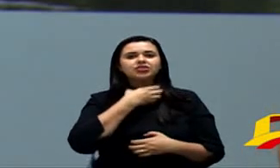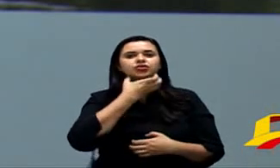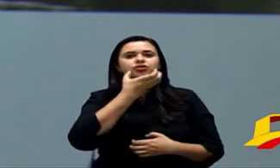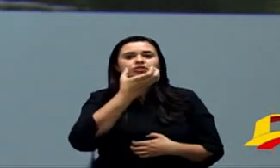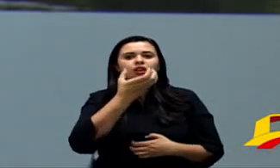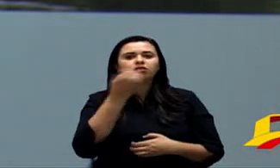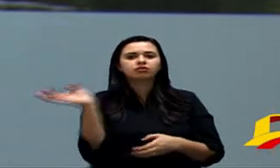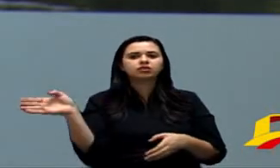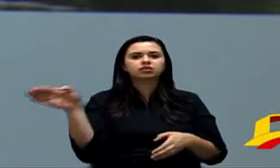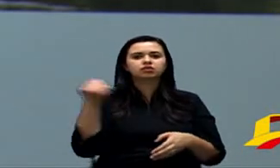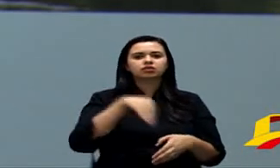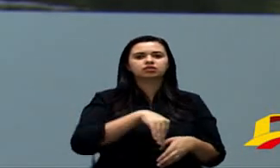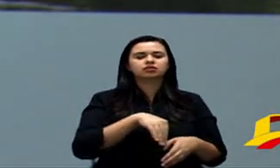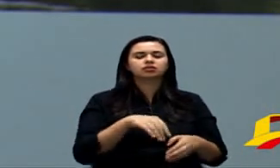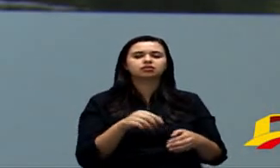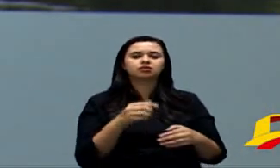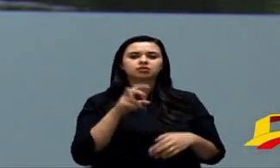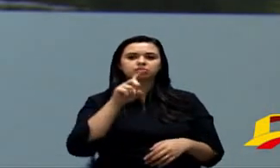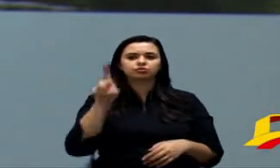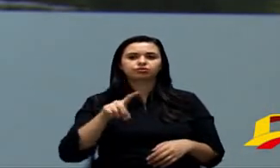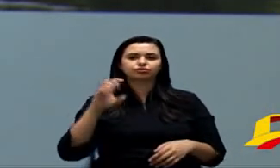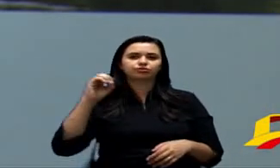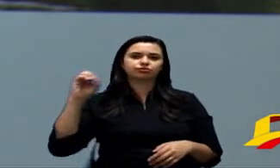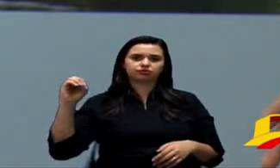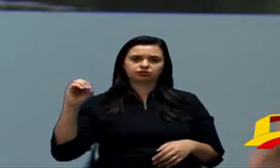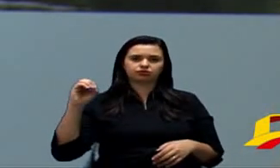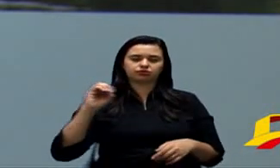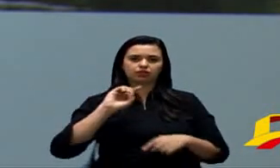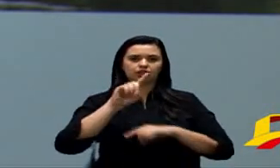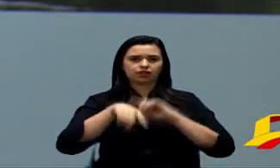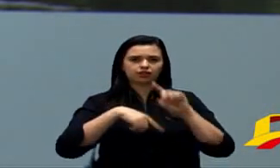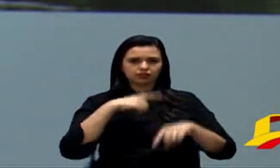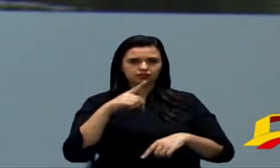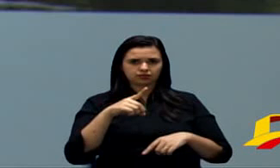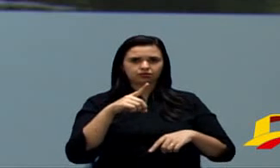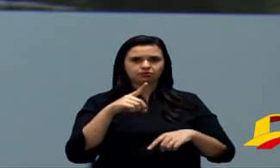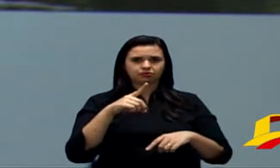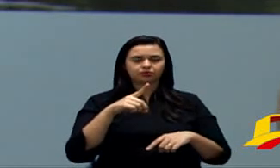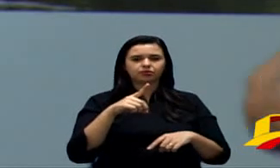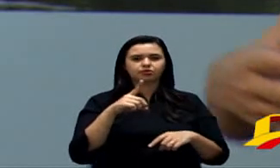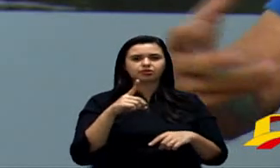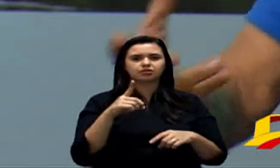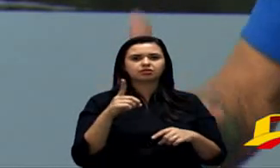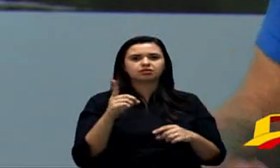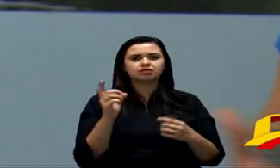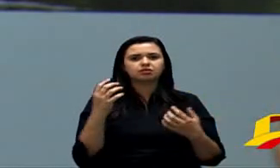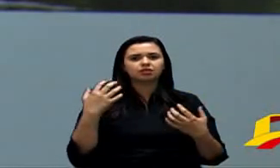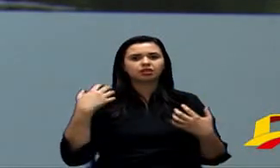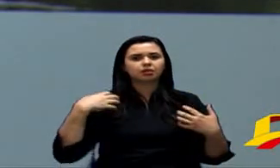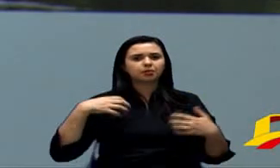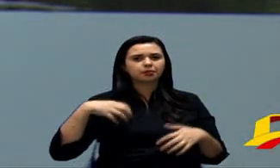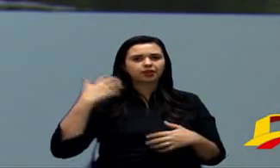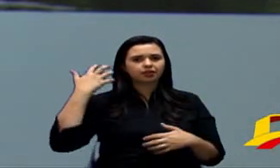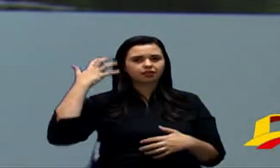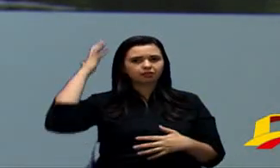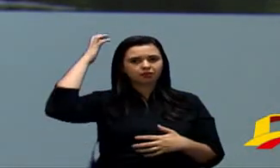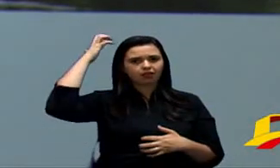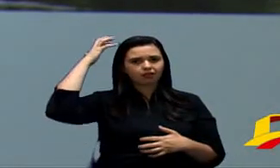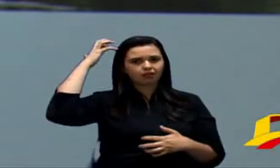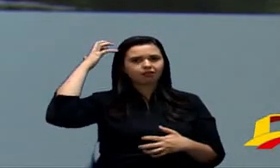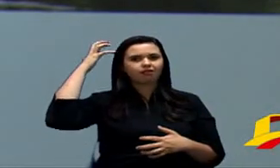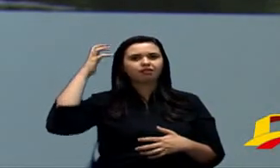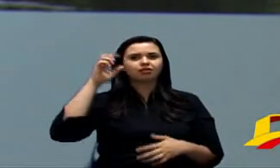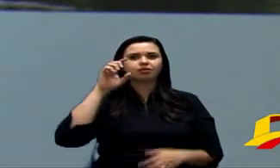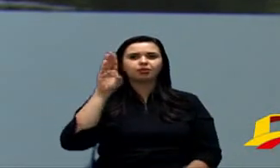zoológico. Depois discutimos uma questão relativa ao chimpanzé black. Em todo momento, nesses debates...